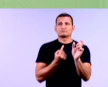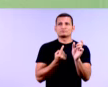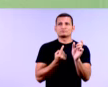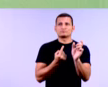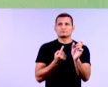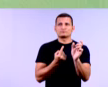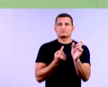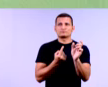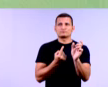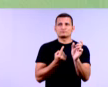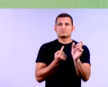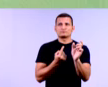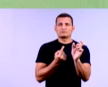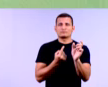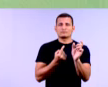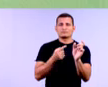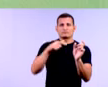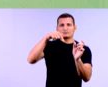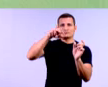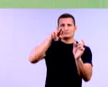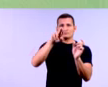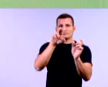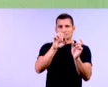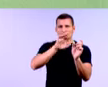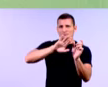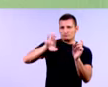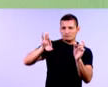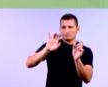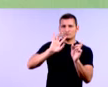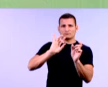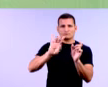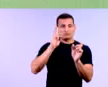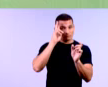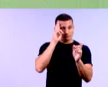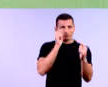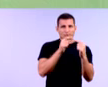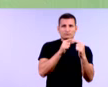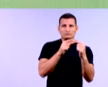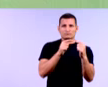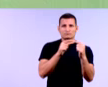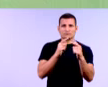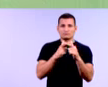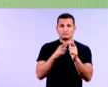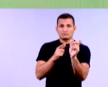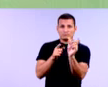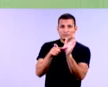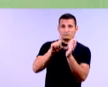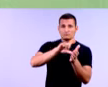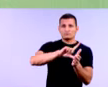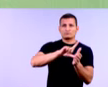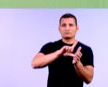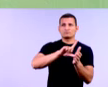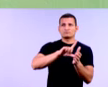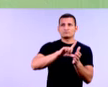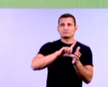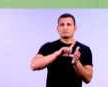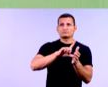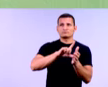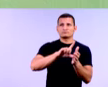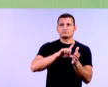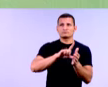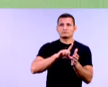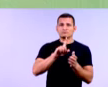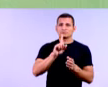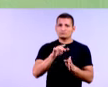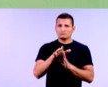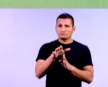Façam de conta que o que não existe, só lembra da concordância por causa desse elemento anterior. Então, aí vocês, com essa dica,